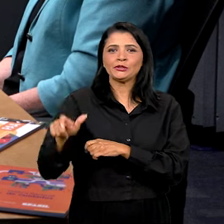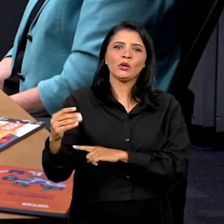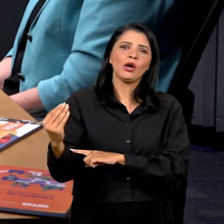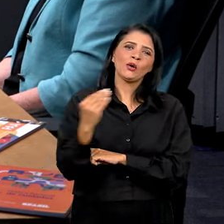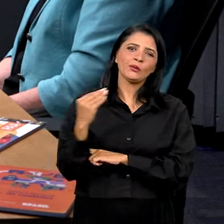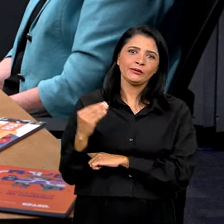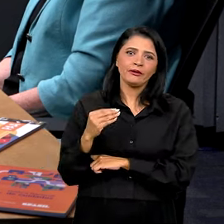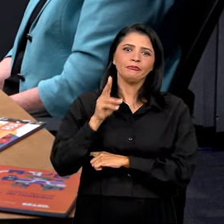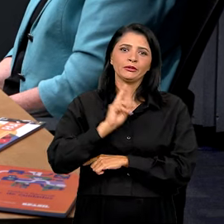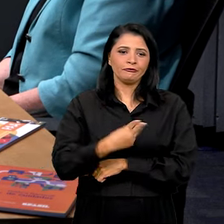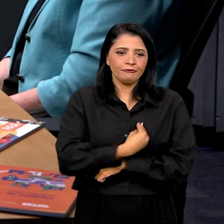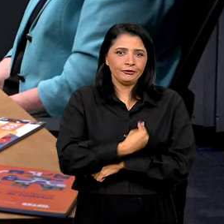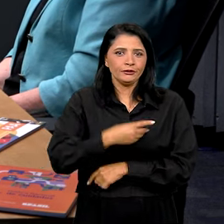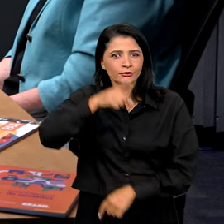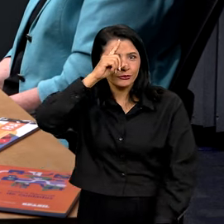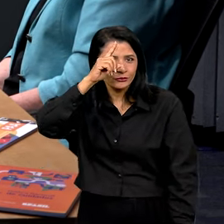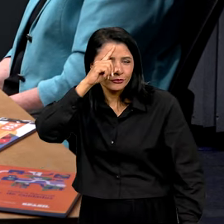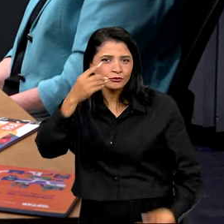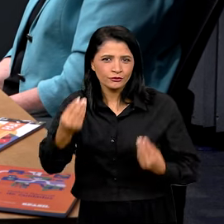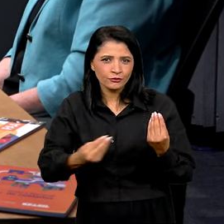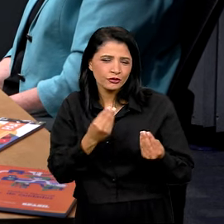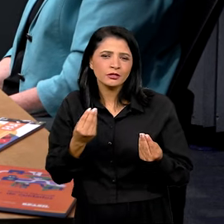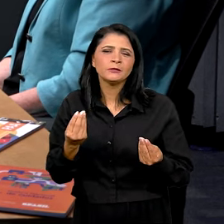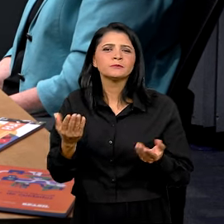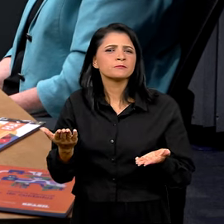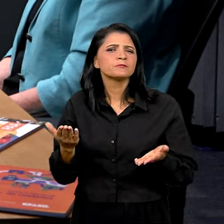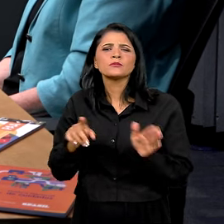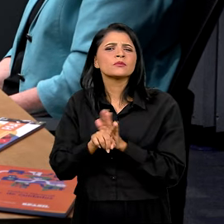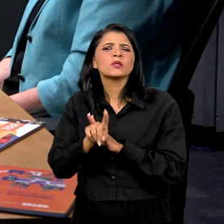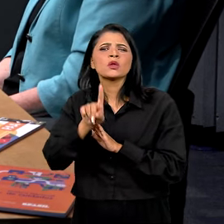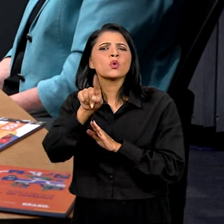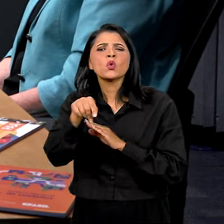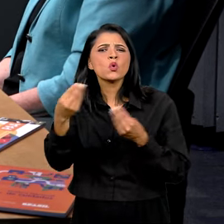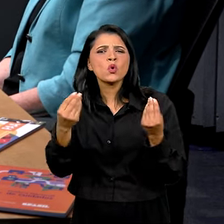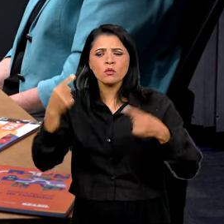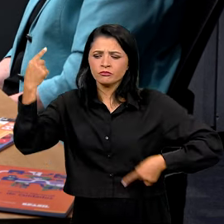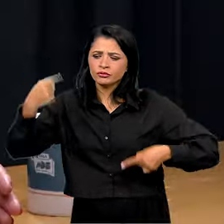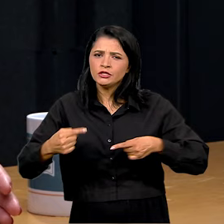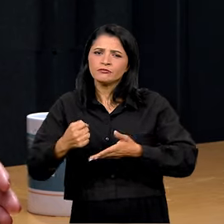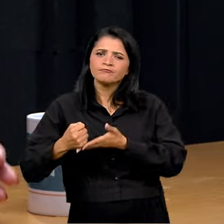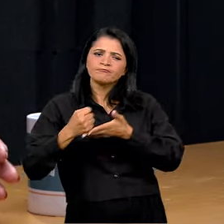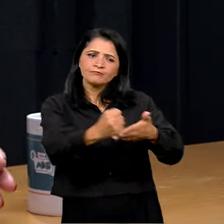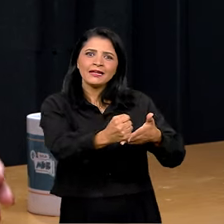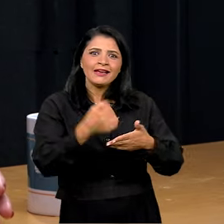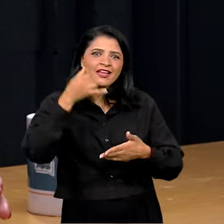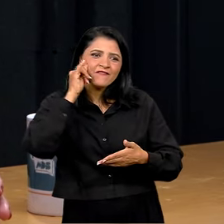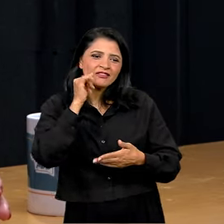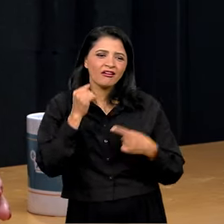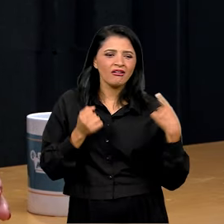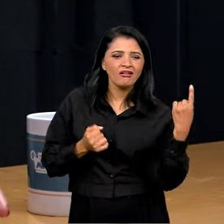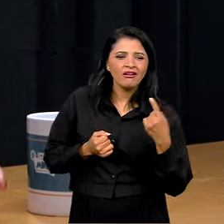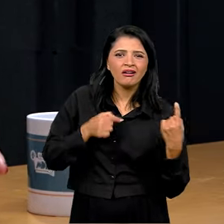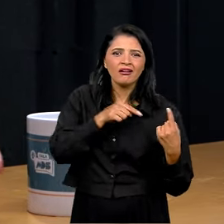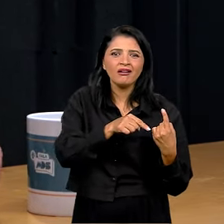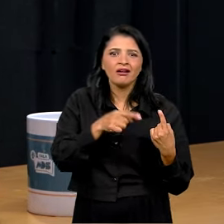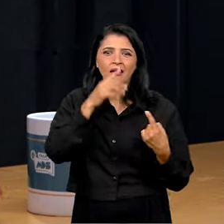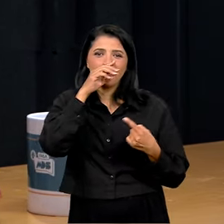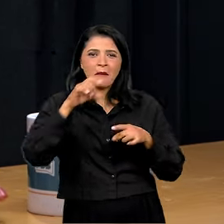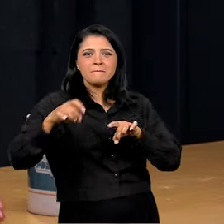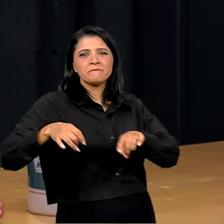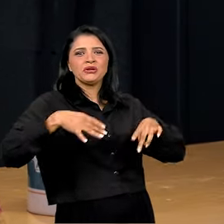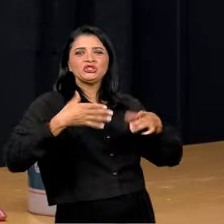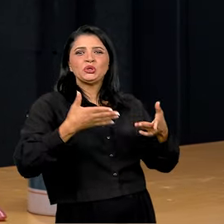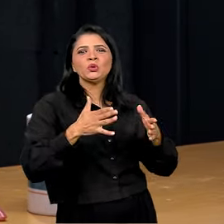manutenção das atividades da vida diária mesmo no cotidiano como a política deve contribuir para evitar o isolamento social e o